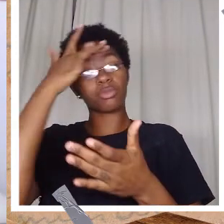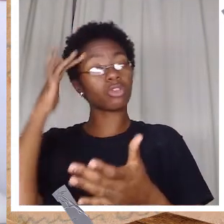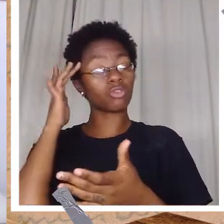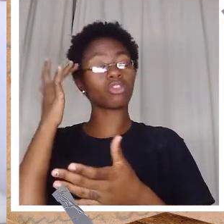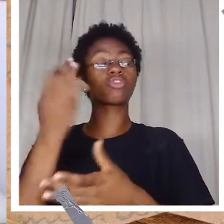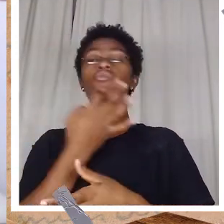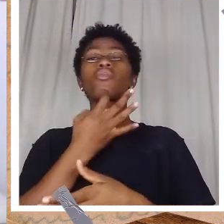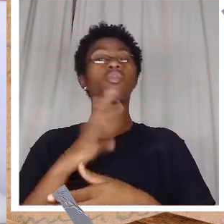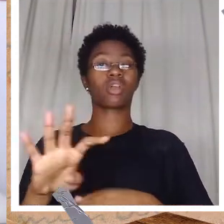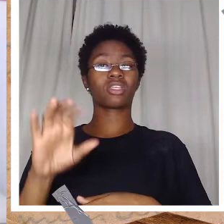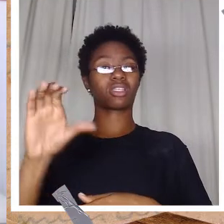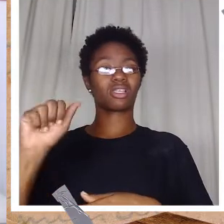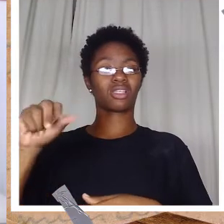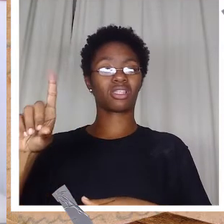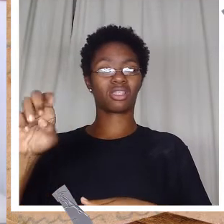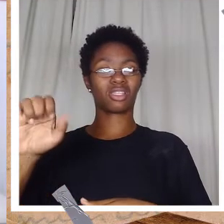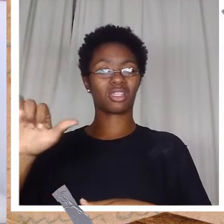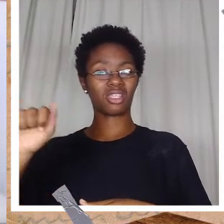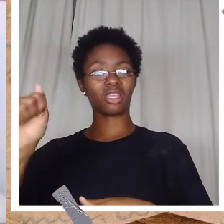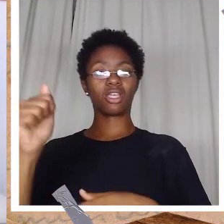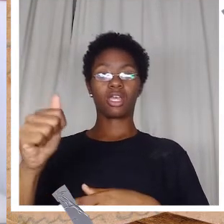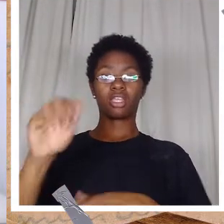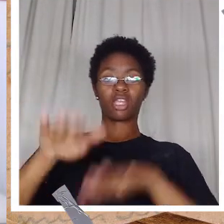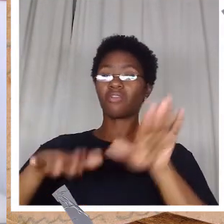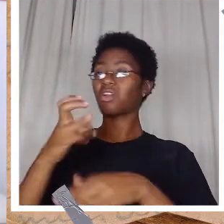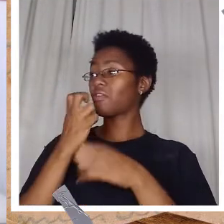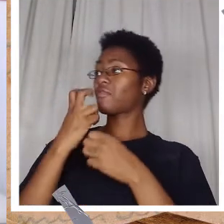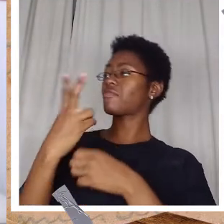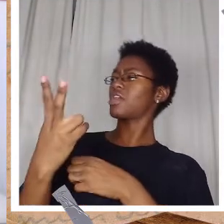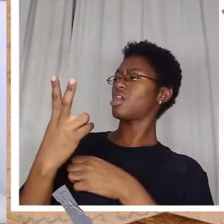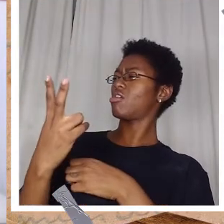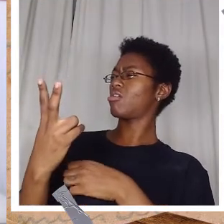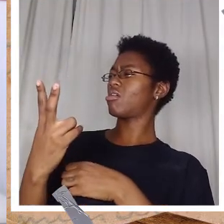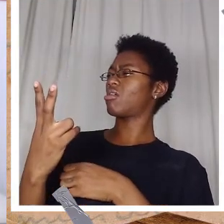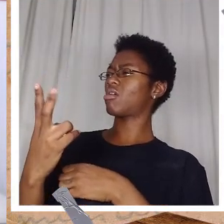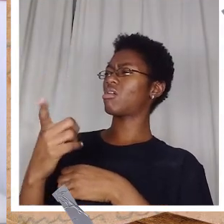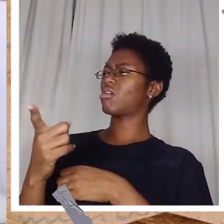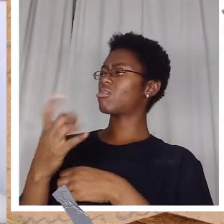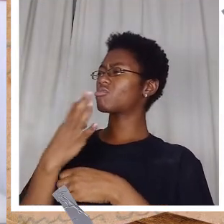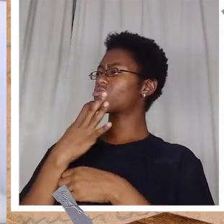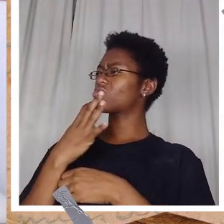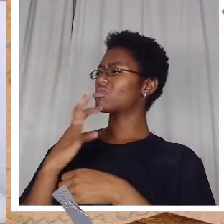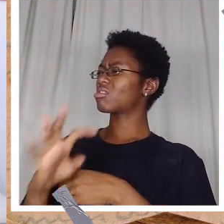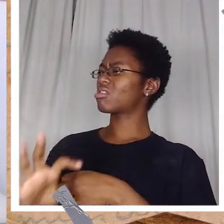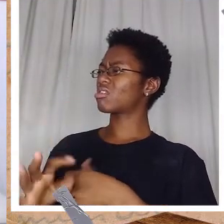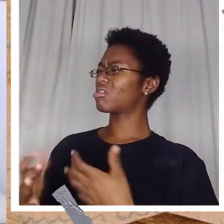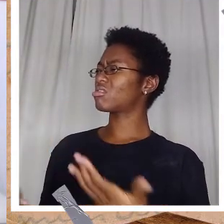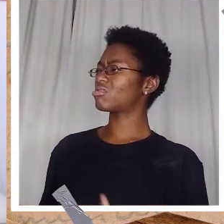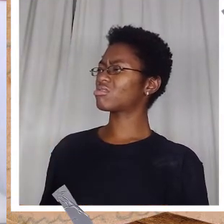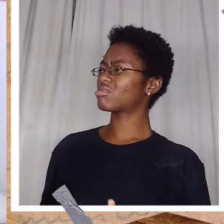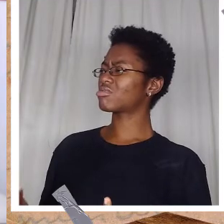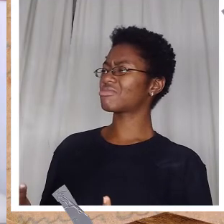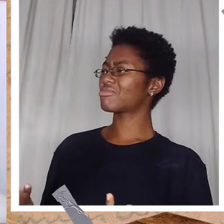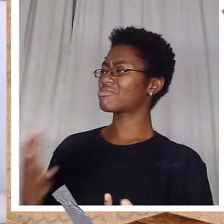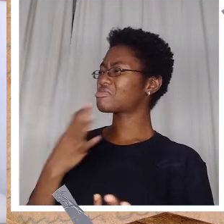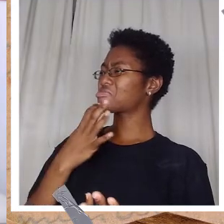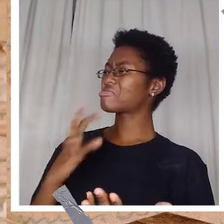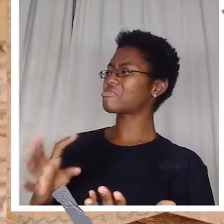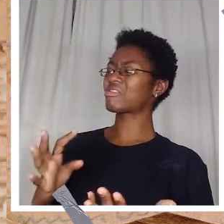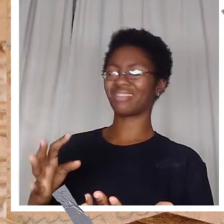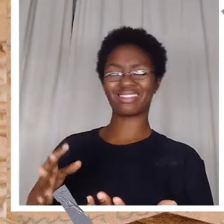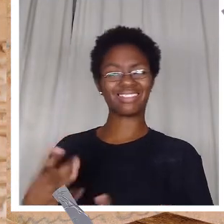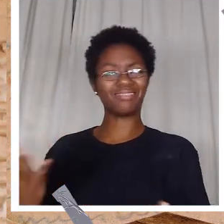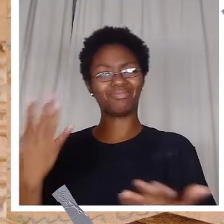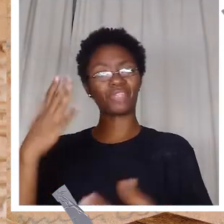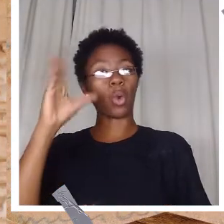Viu o filme, olha o teu tio-avô, falou, cara, eu nunca tinha ouvido esse cara, onde eu ouço os discos, adorei. Semana passada eu fiz uma